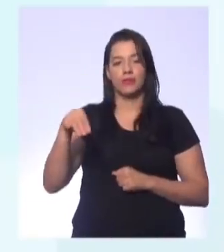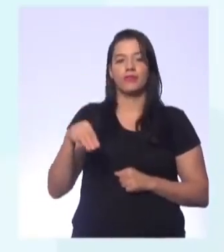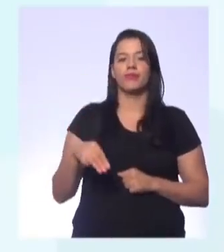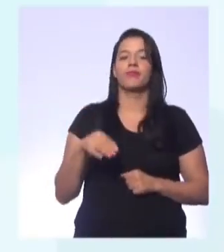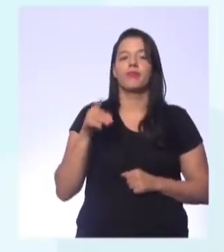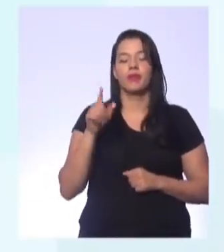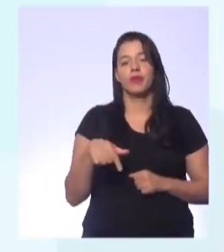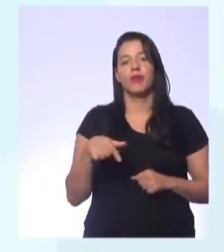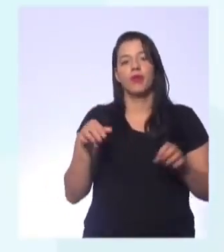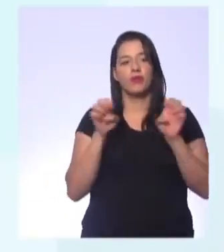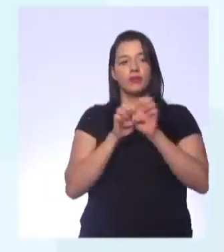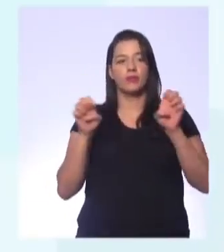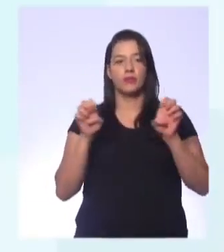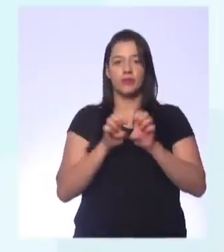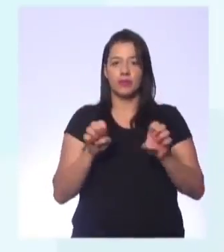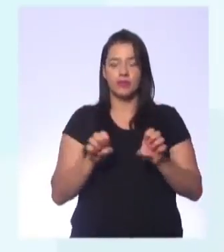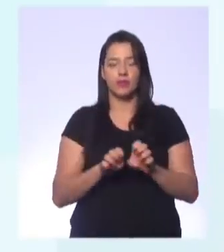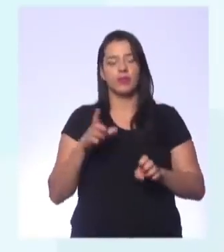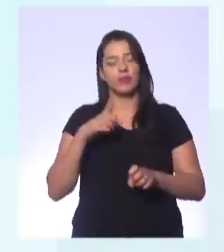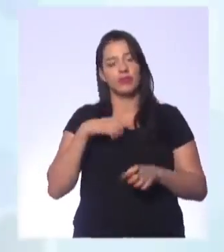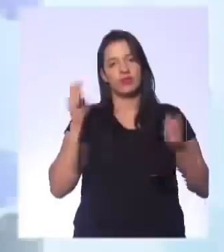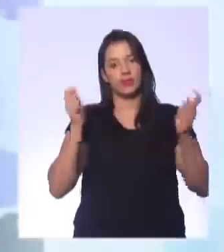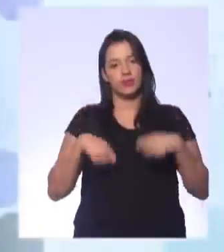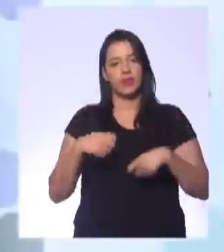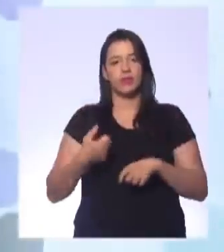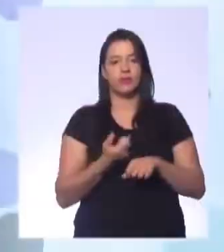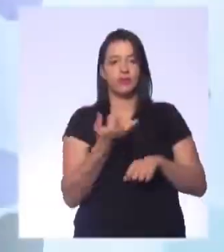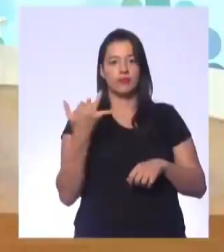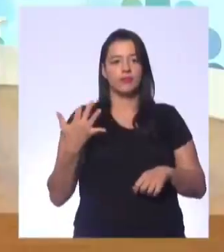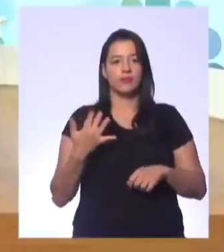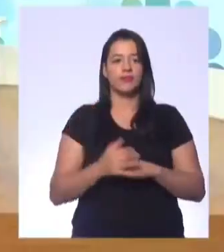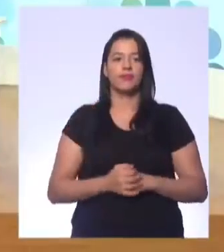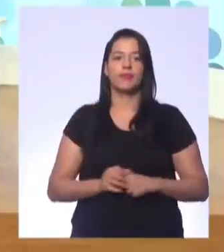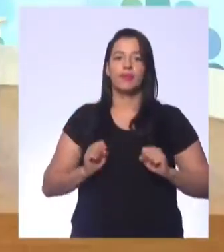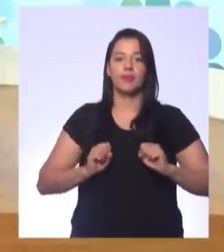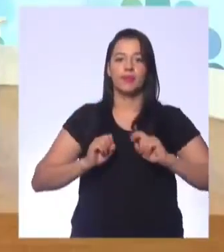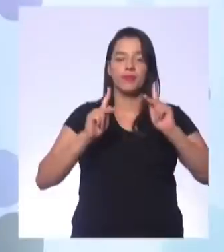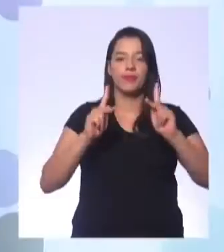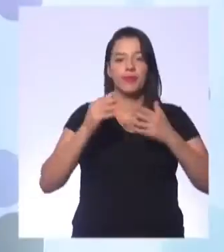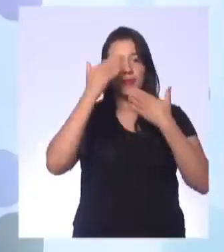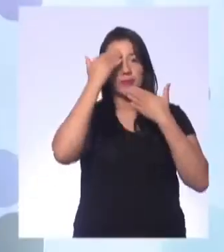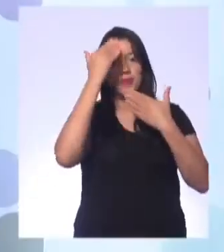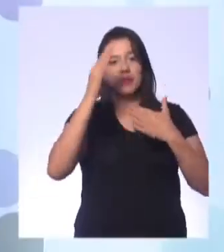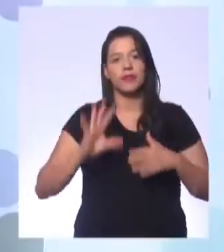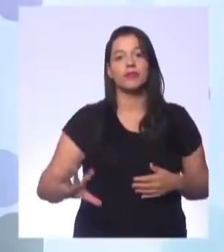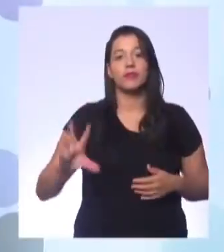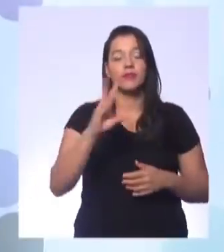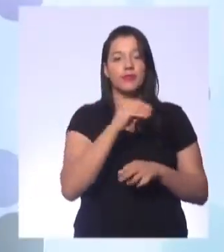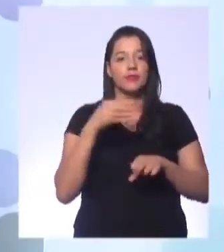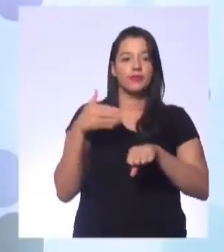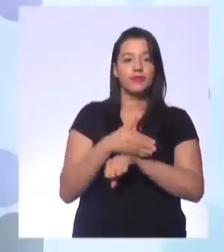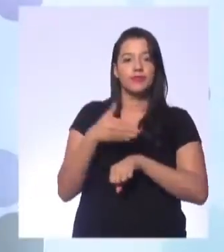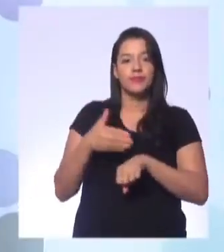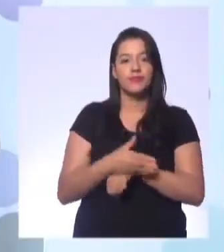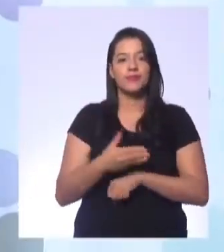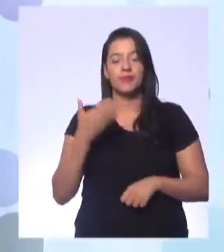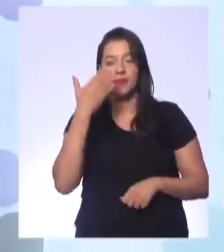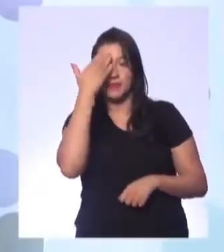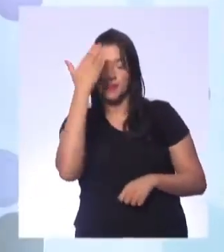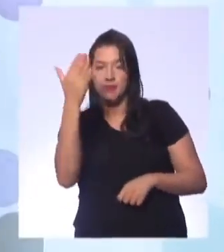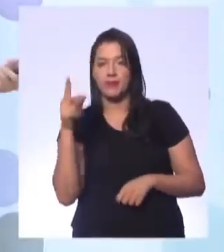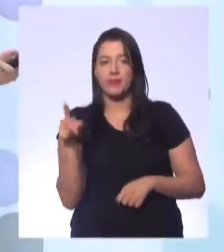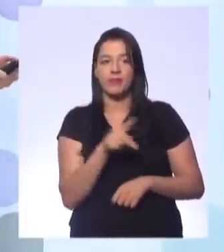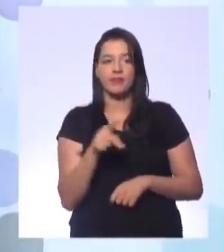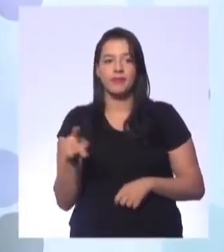é a expressão que eu consigo colocar né da variável Beleza beleza obrigado aos mais brigado a todos Obrigado professora por